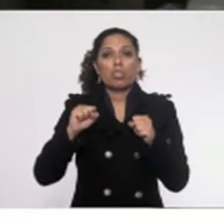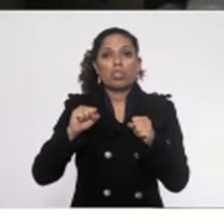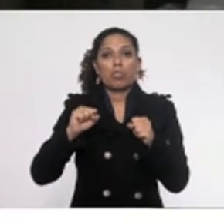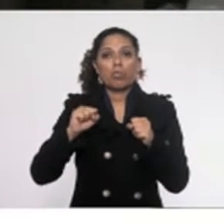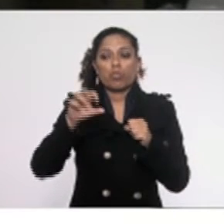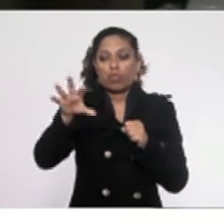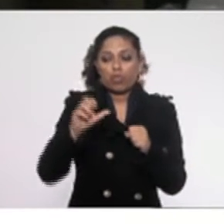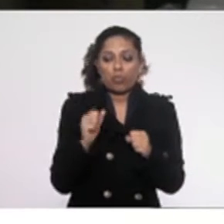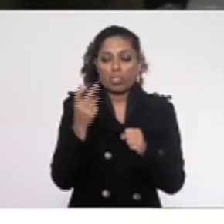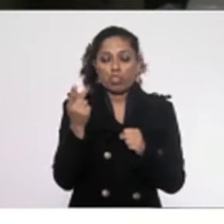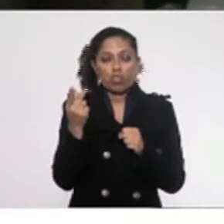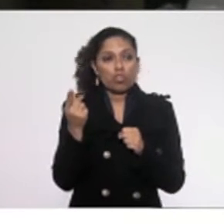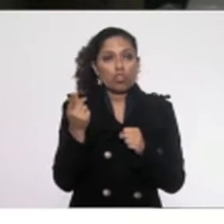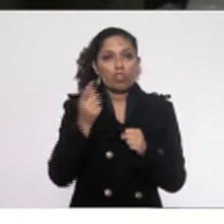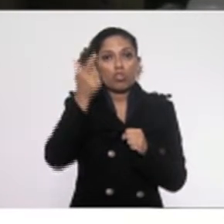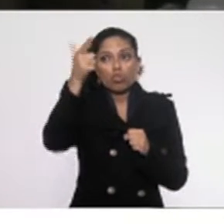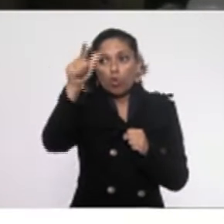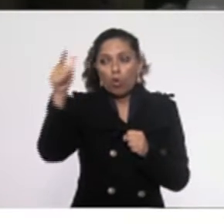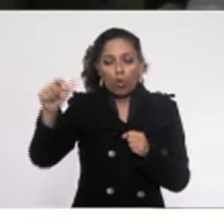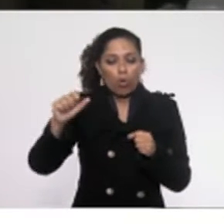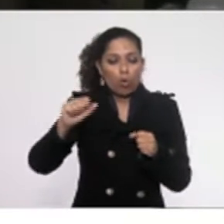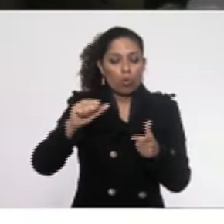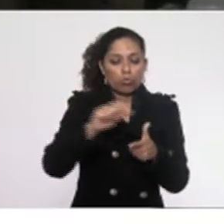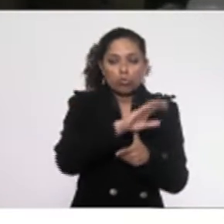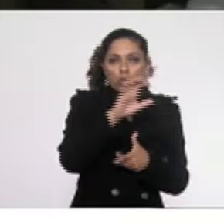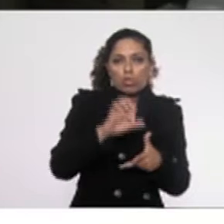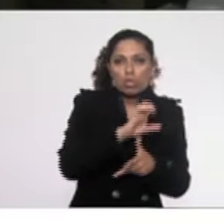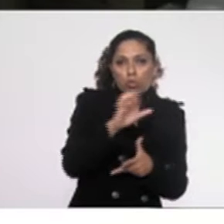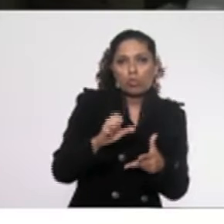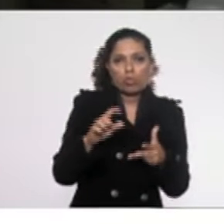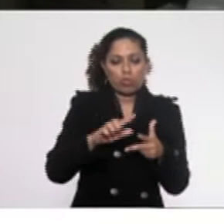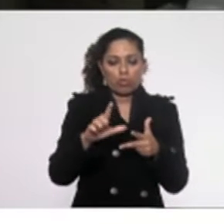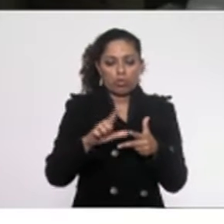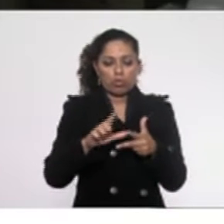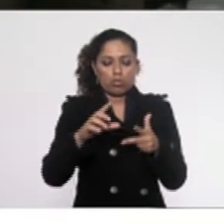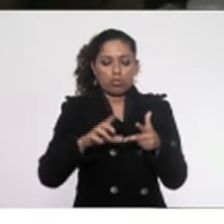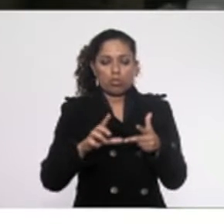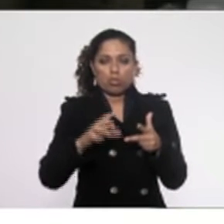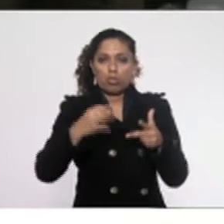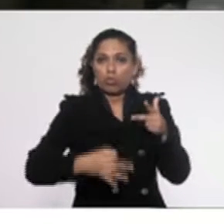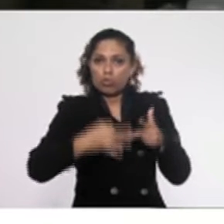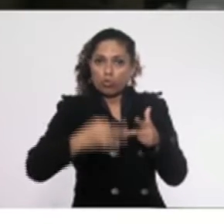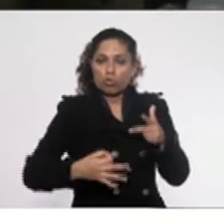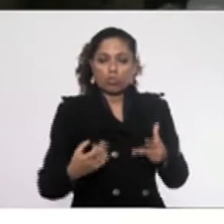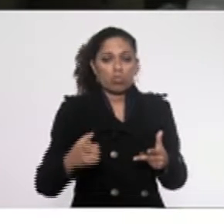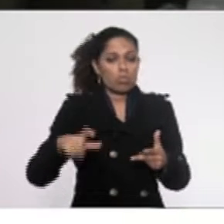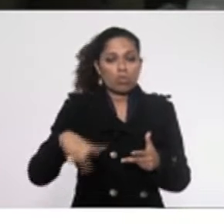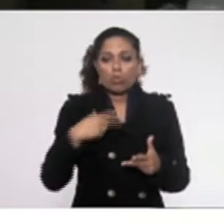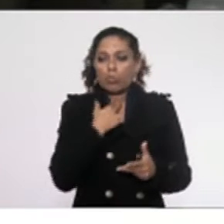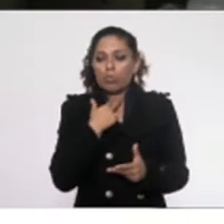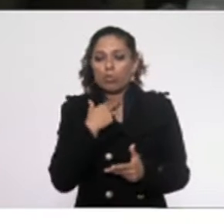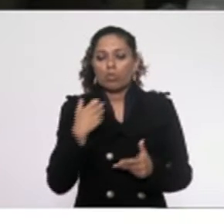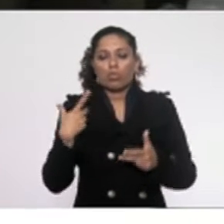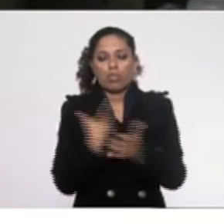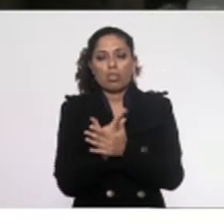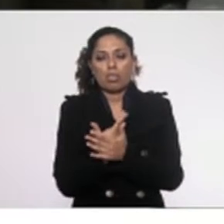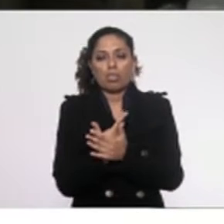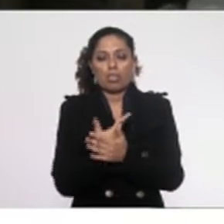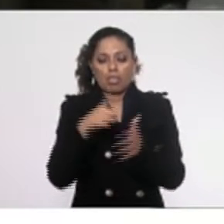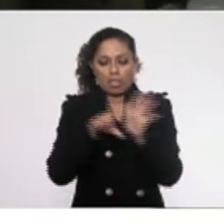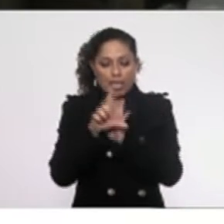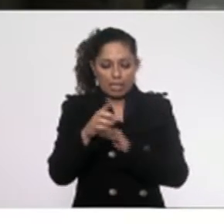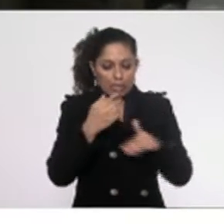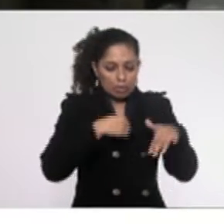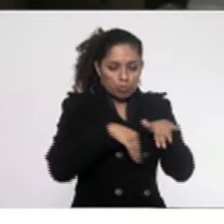poderes. Nem preferencialmente. Isso não existe. As leis dos fundos, para